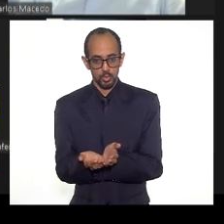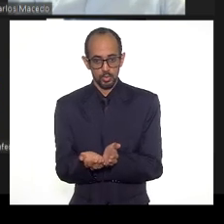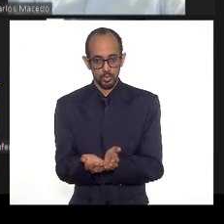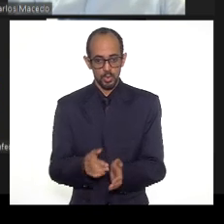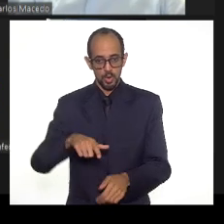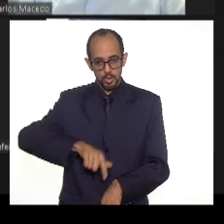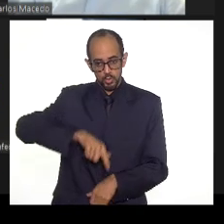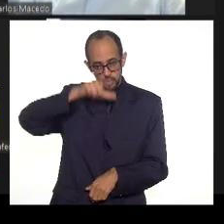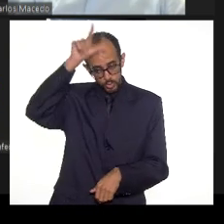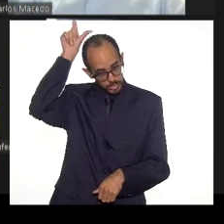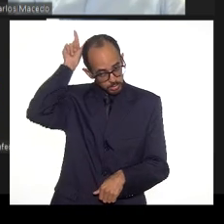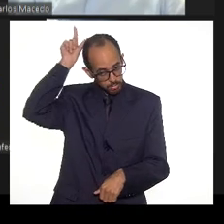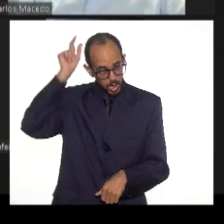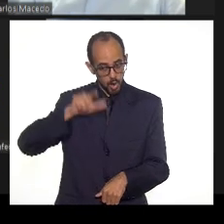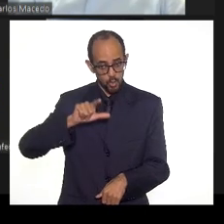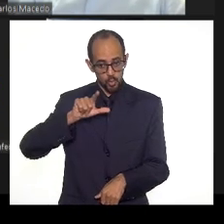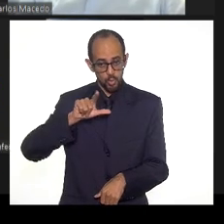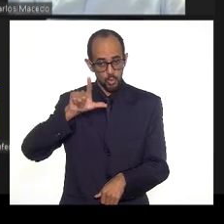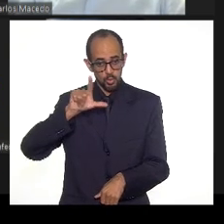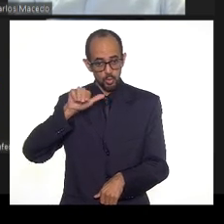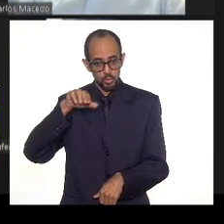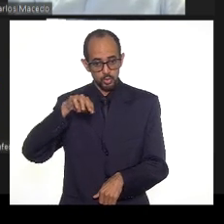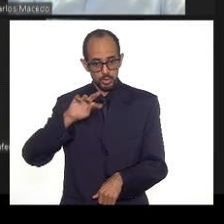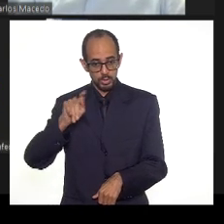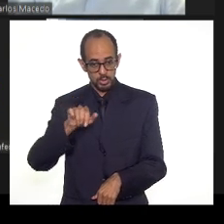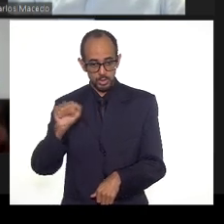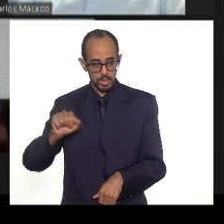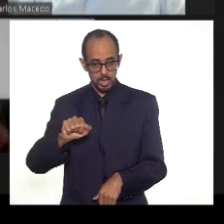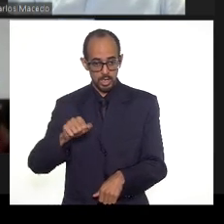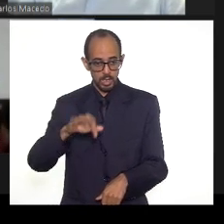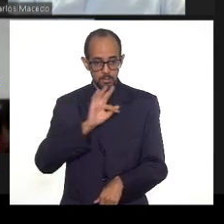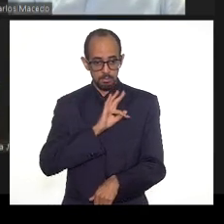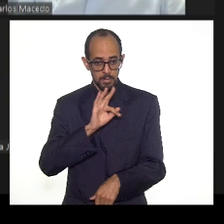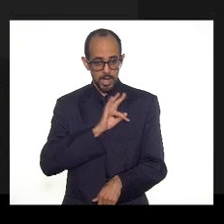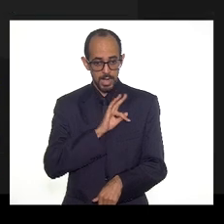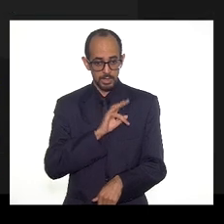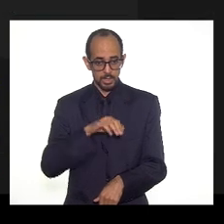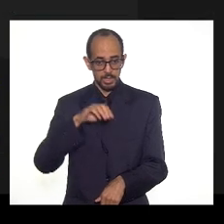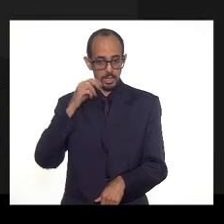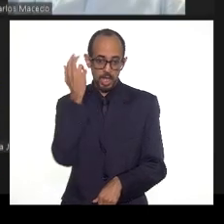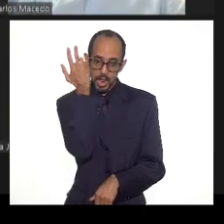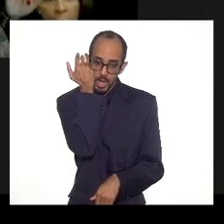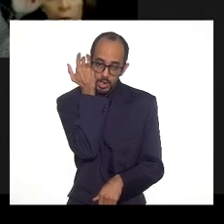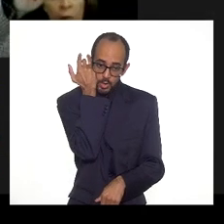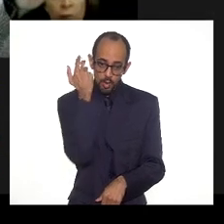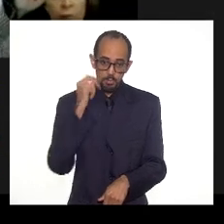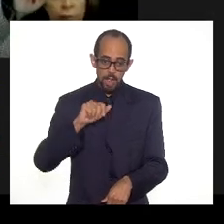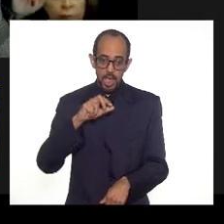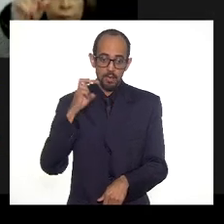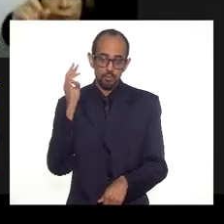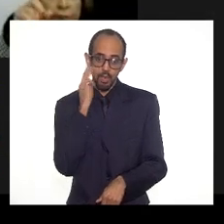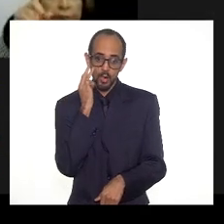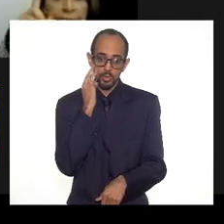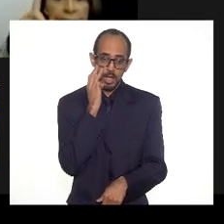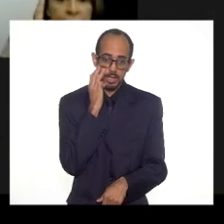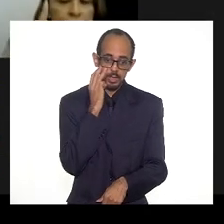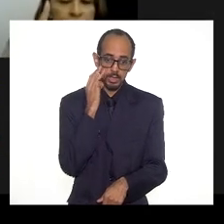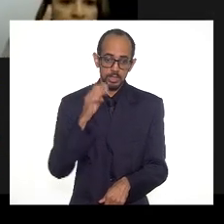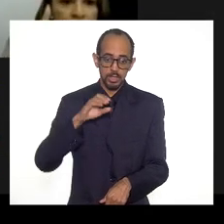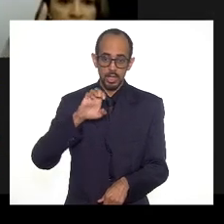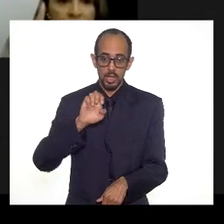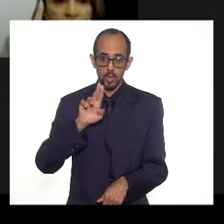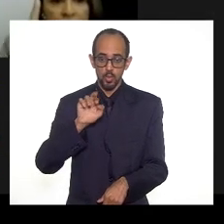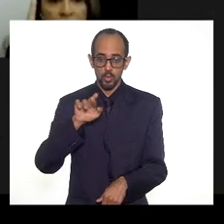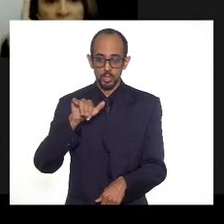deputado Luiz Paulo, deputada Lucinha, deputada Marta, deputado Eliomar, deputado Valdec, deputado